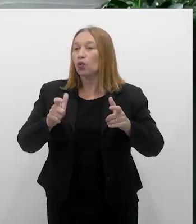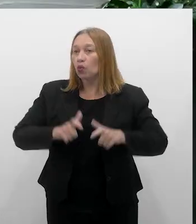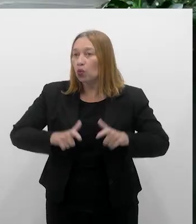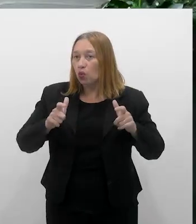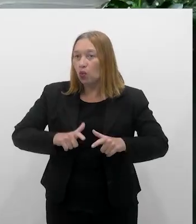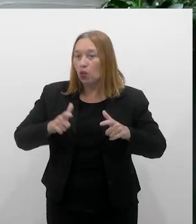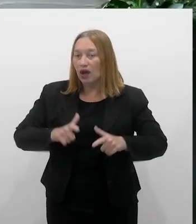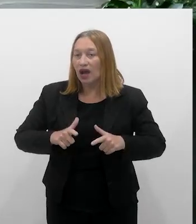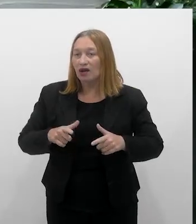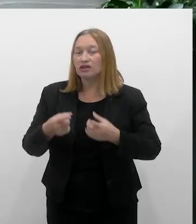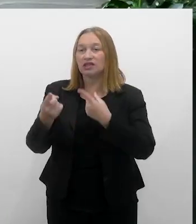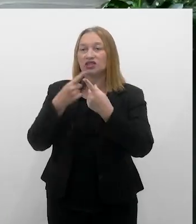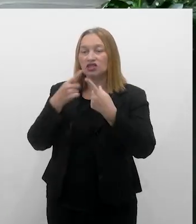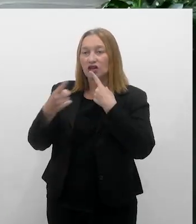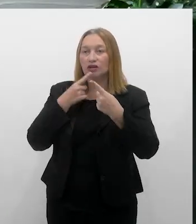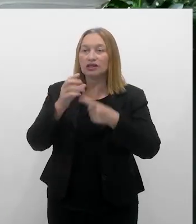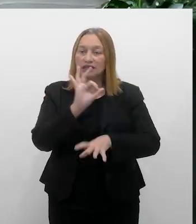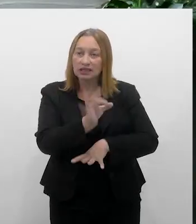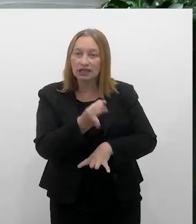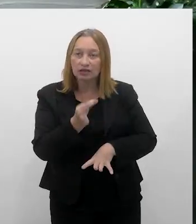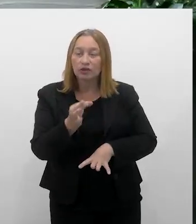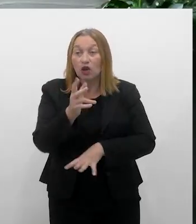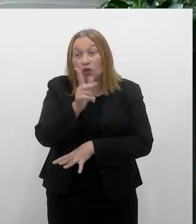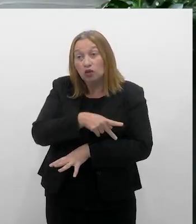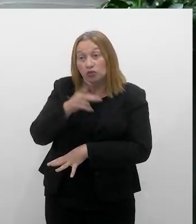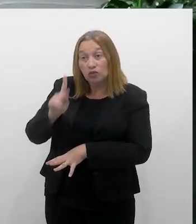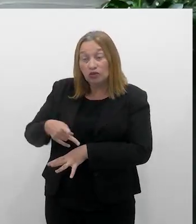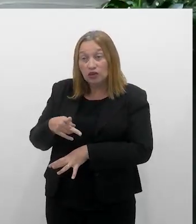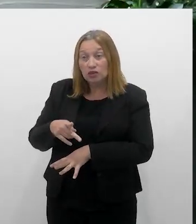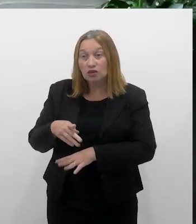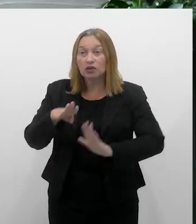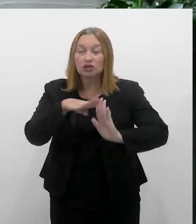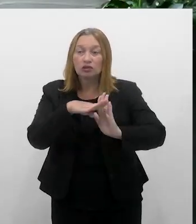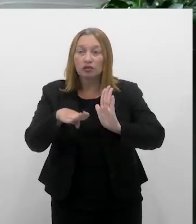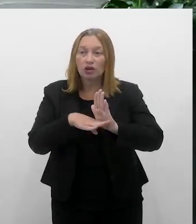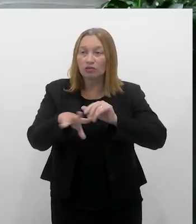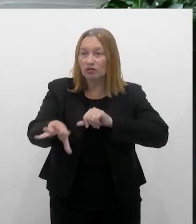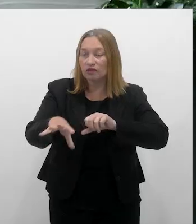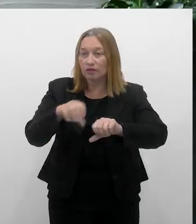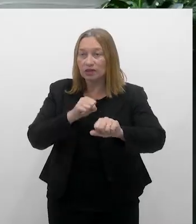vezes. Né? É um lugar que você... É isso aí. Aí, com os professores, além desse